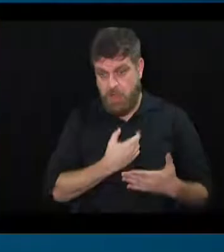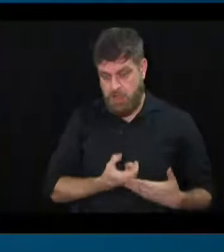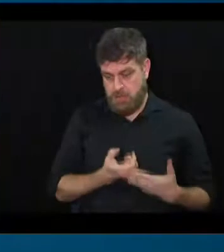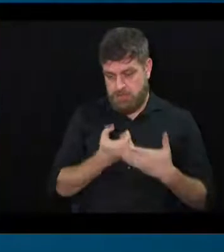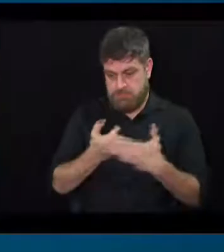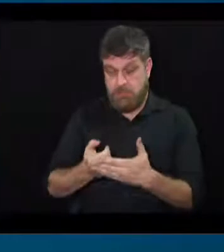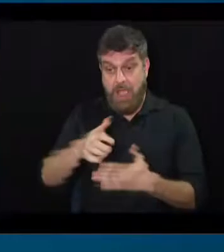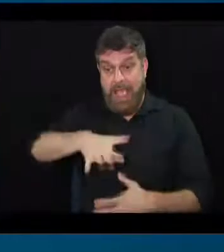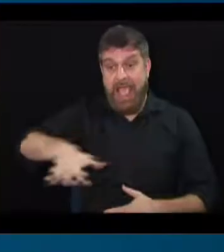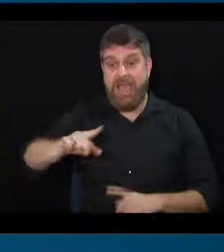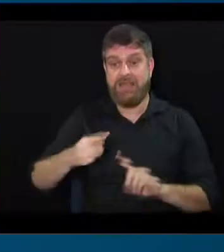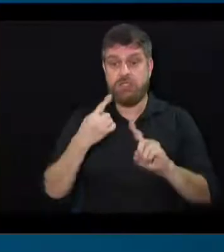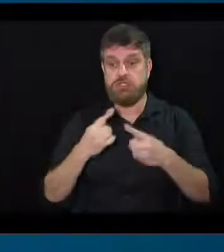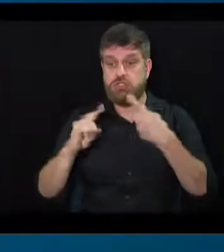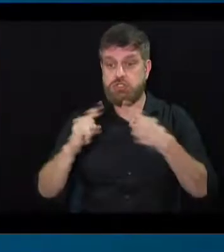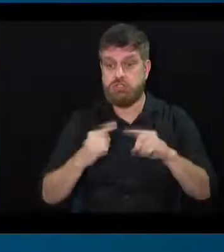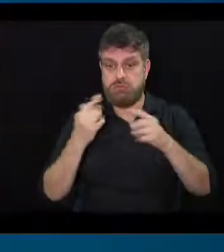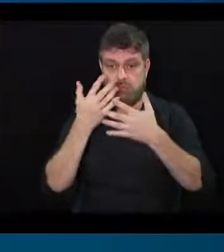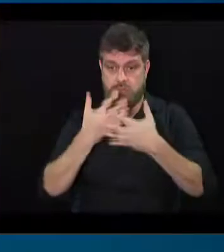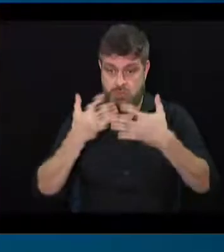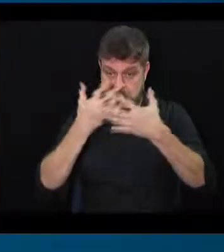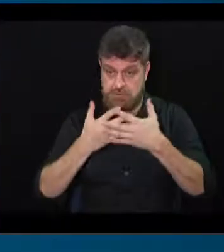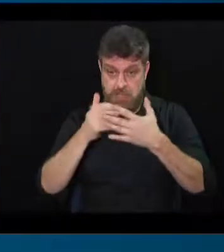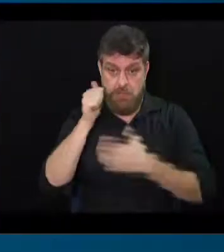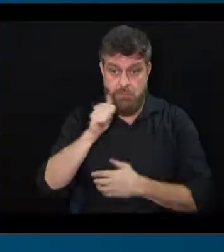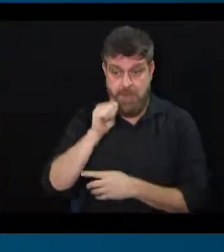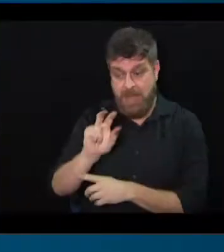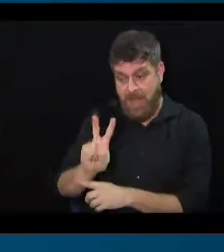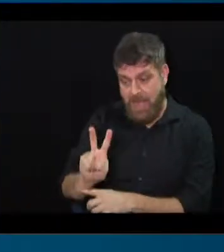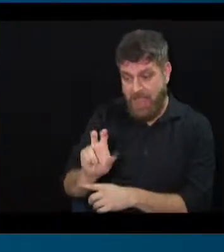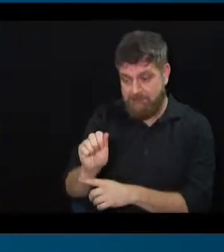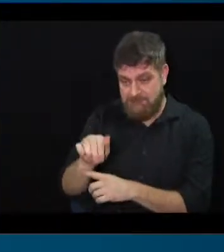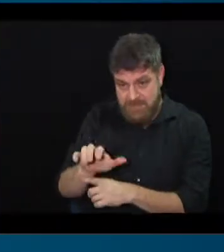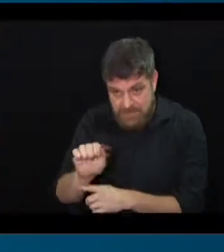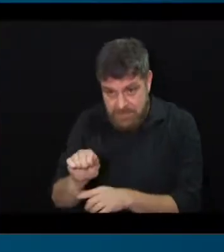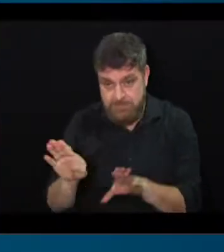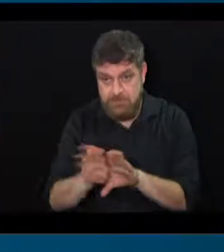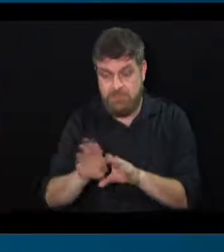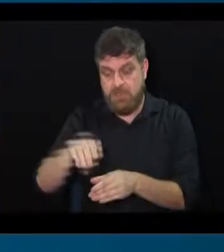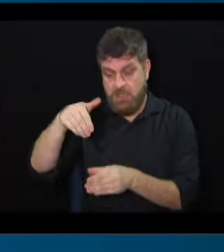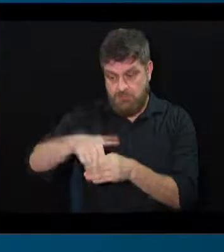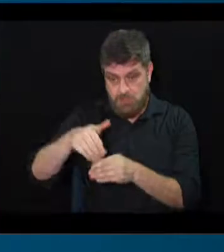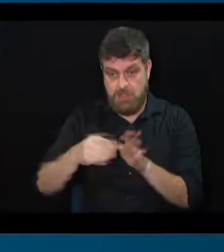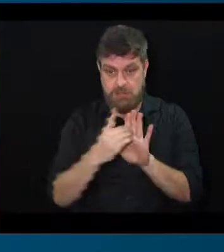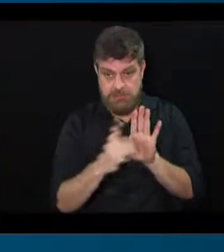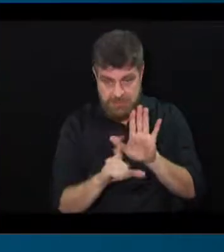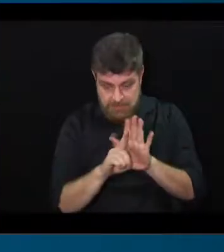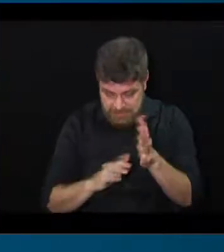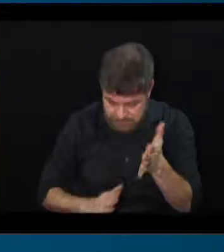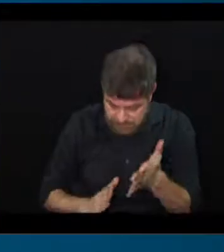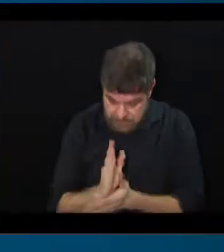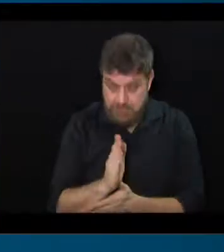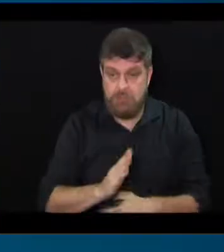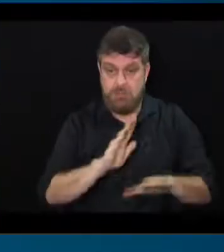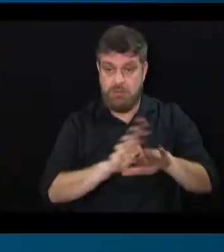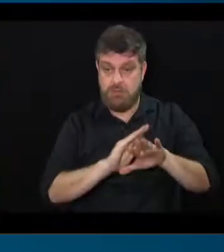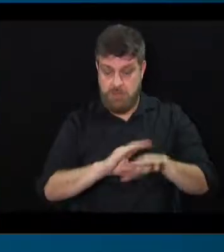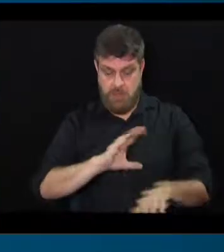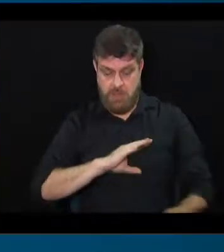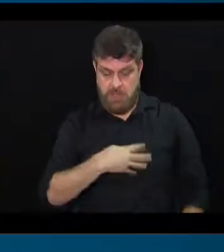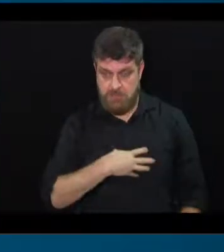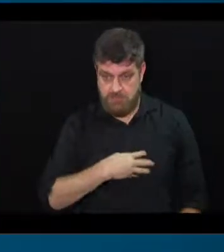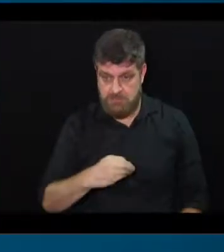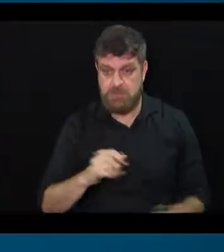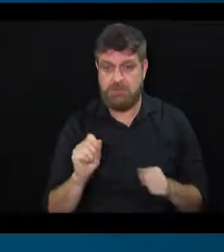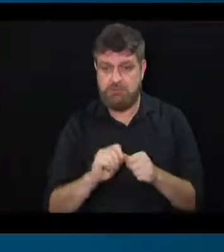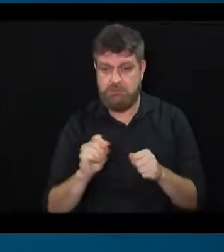Carlos Gomes a Vânia Sanches Pajares. Em turno único foi aprovado o projeto de decreto legislativo de autoria do vereador Campos Filho,